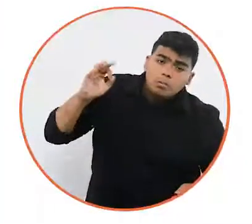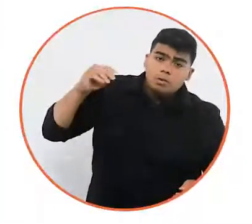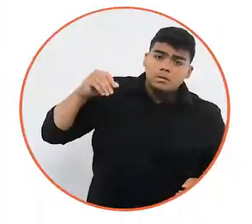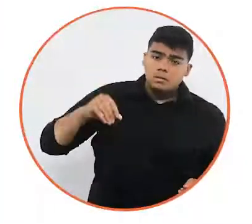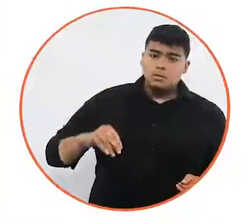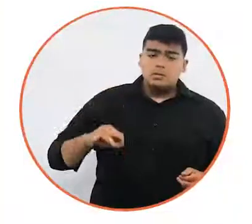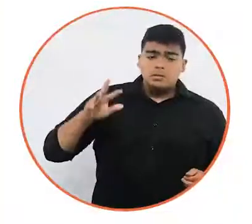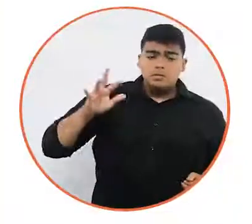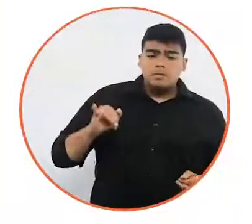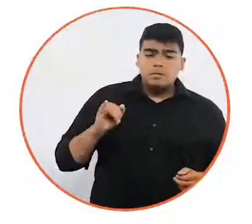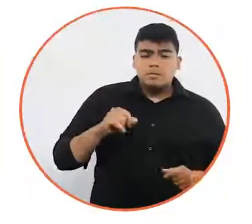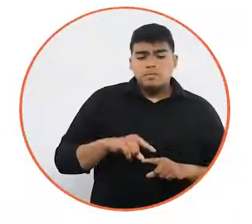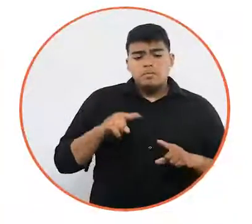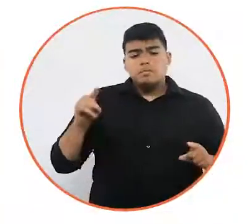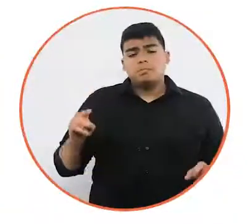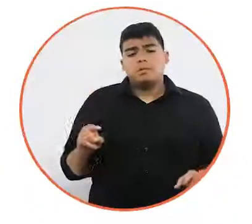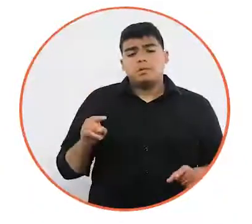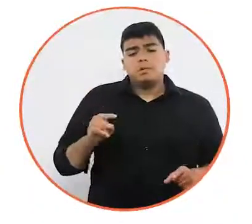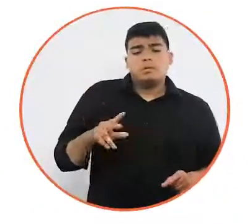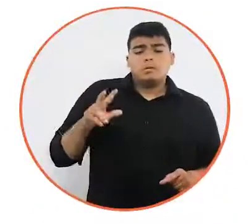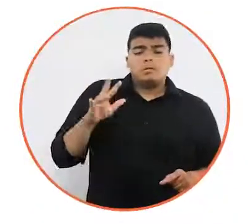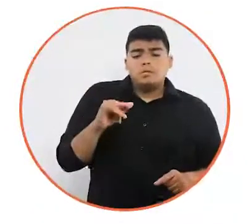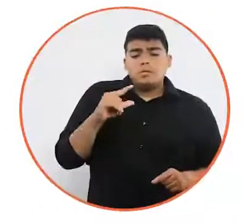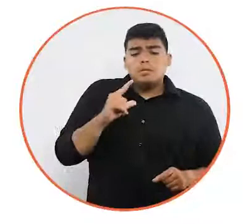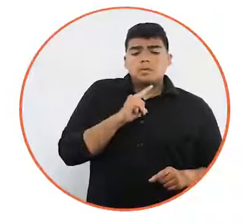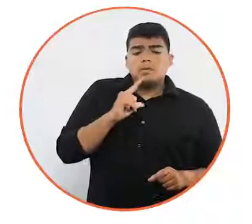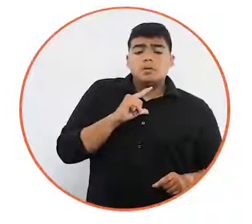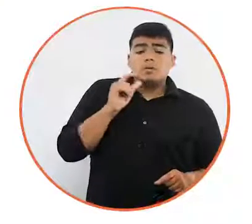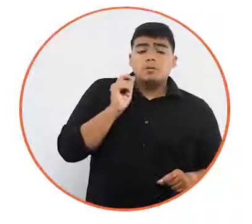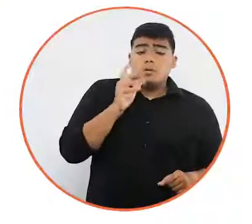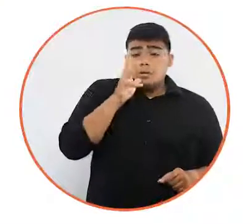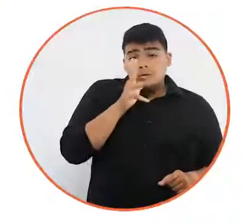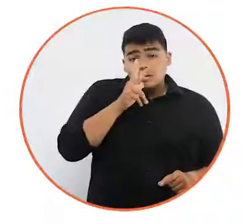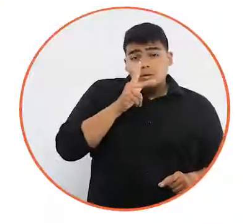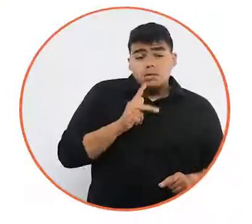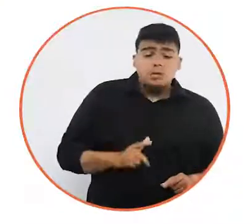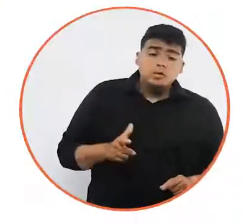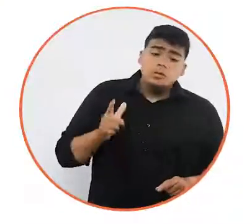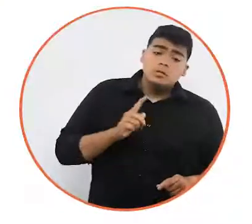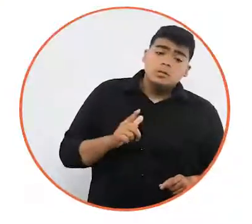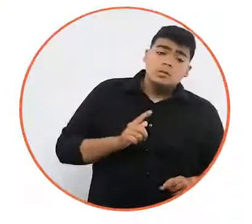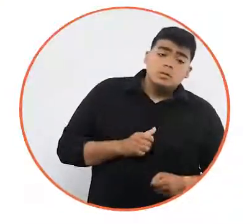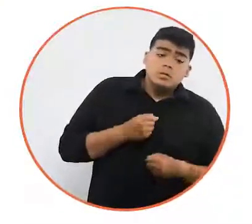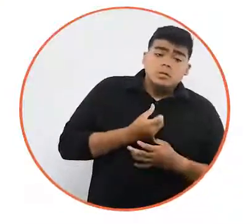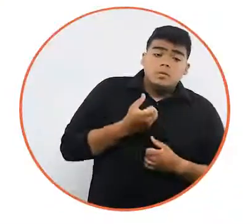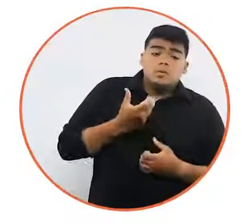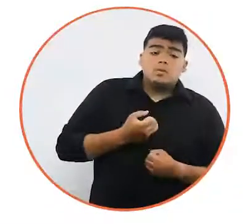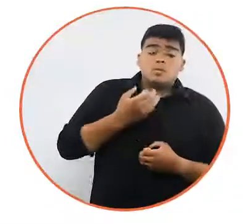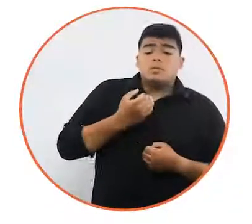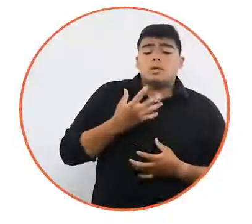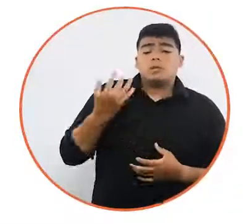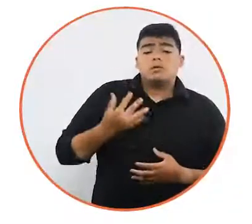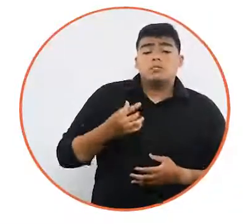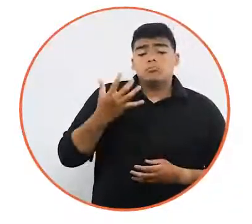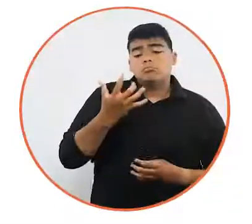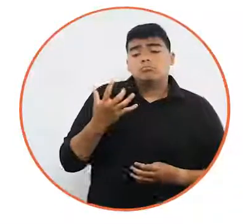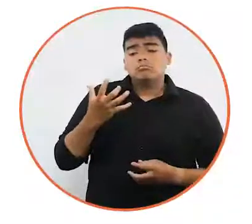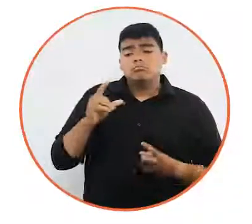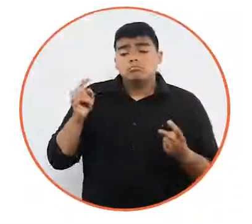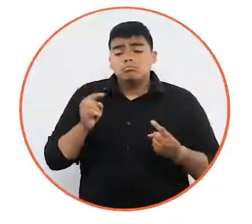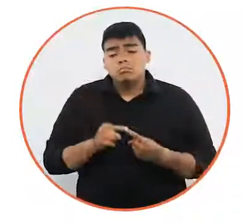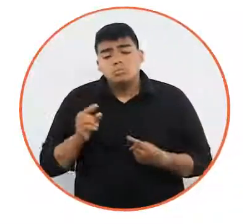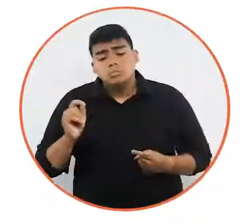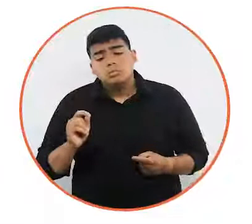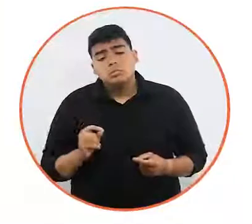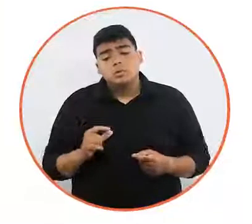com ela? Nesse meio, ela vai, tipo, engasgar. Ora, o que foi que o poeta quis fazer com isso, pessoal? Ele